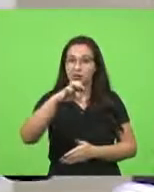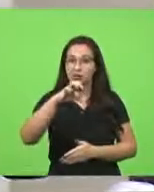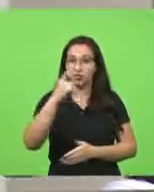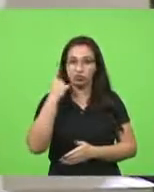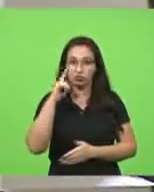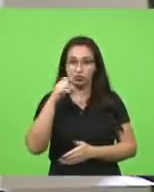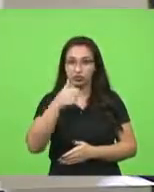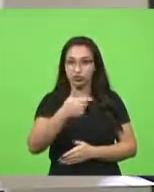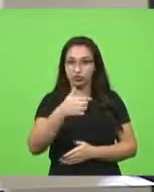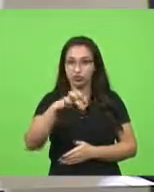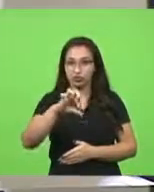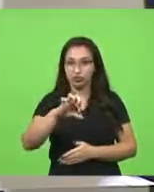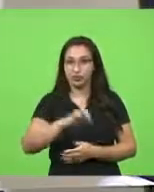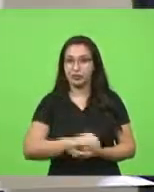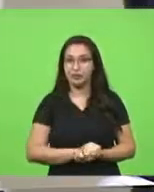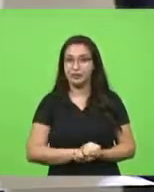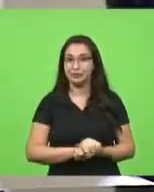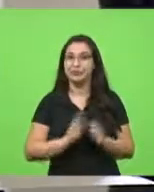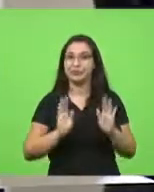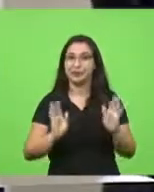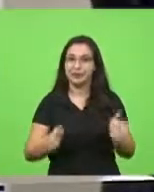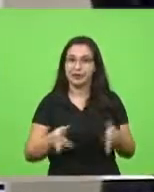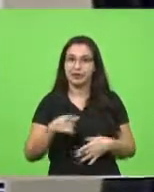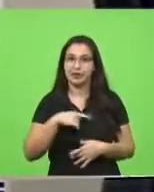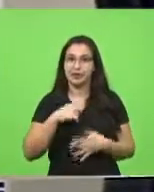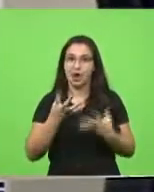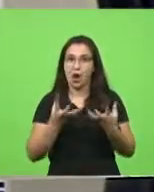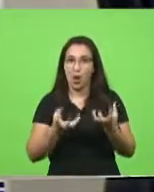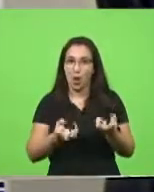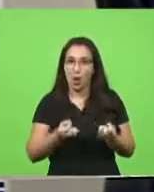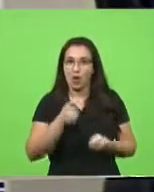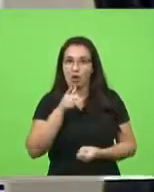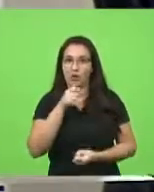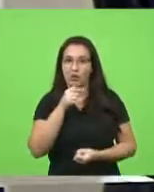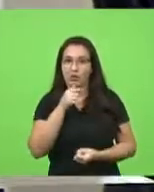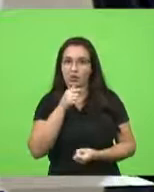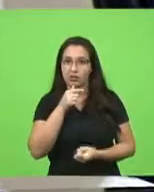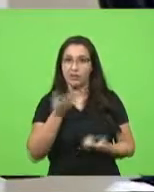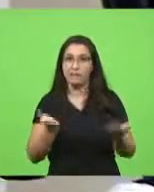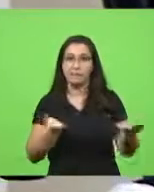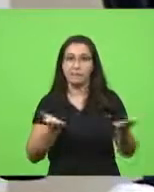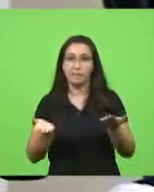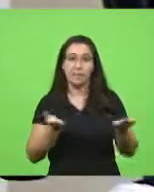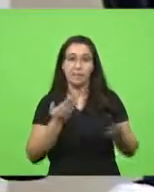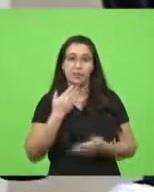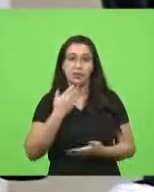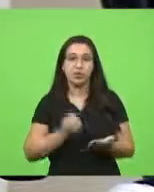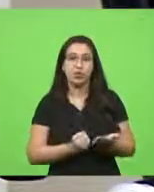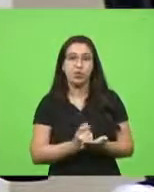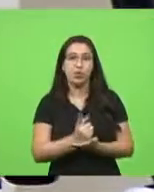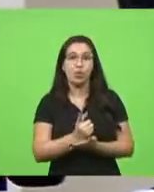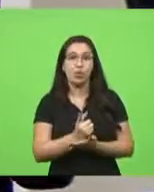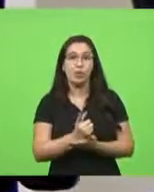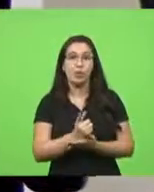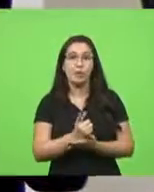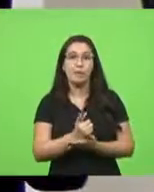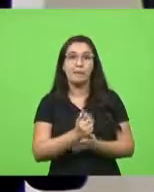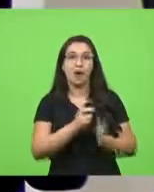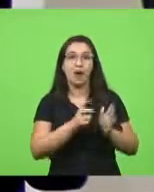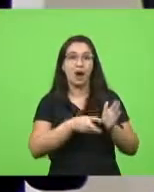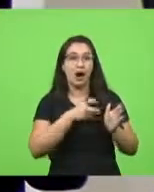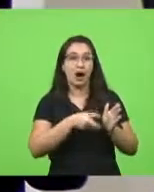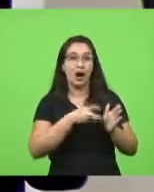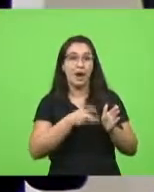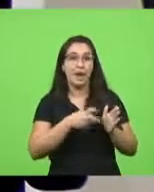Já estamos vivendo um momento de estiagem, abrimos uma licitação para comprar mais tanques-pipas para